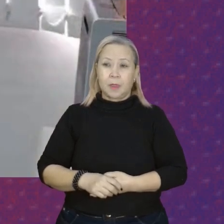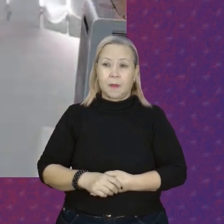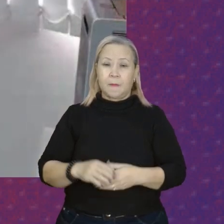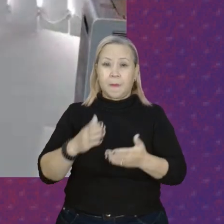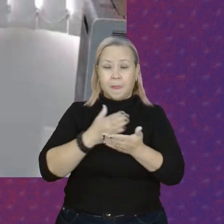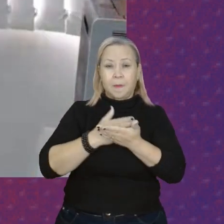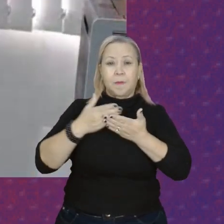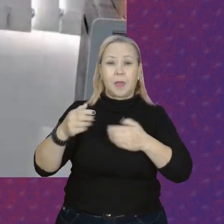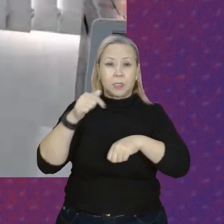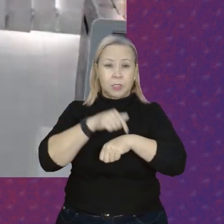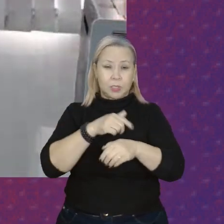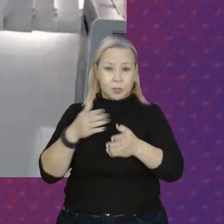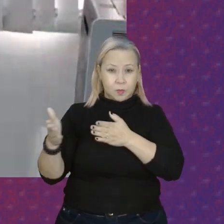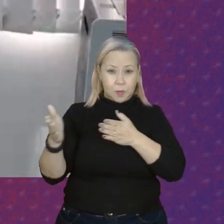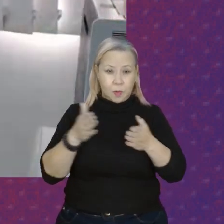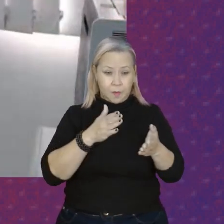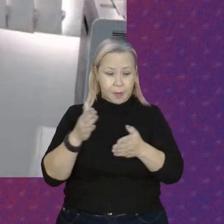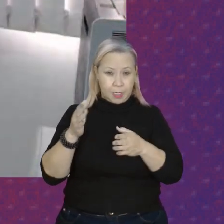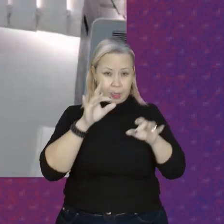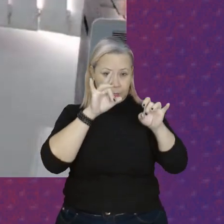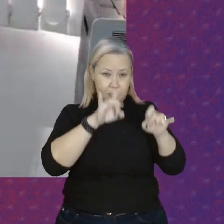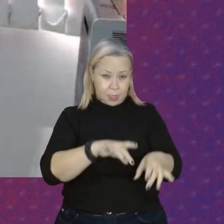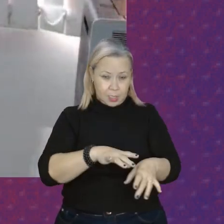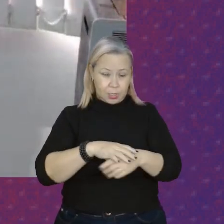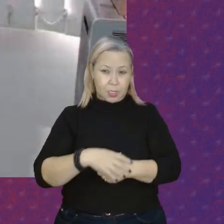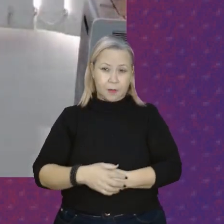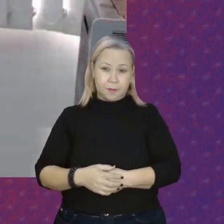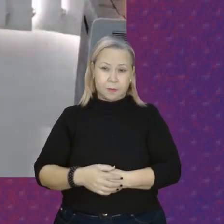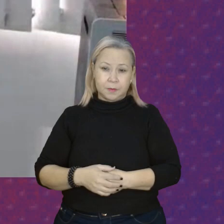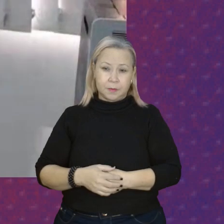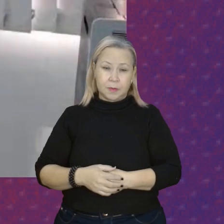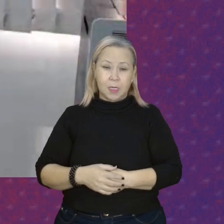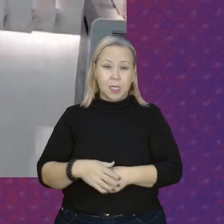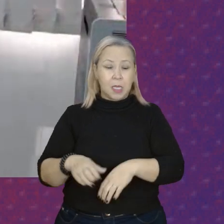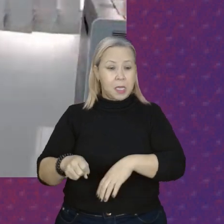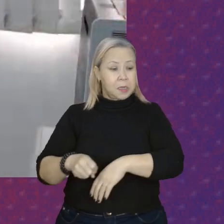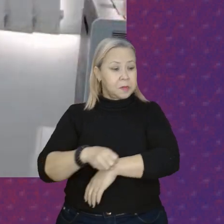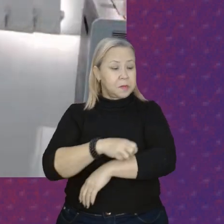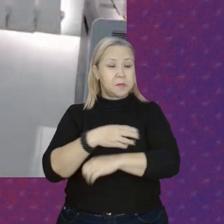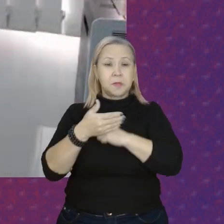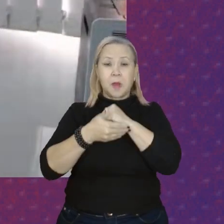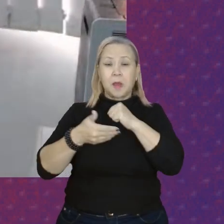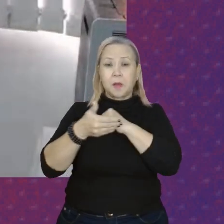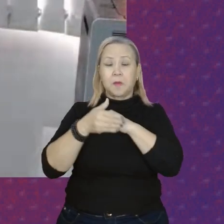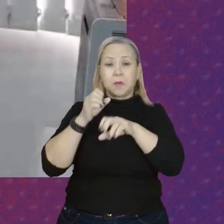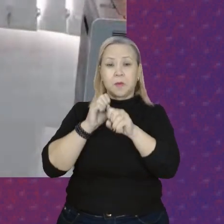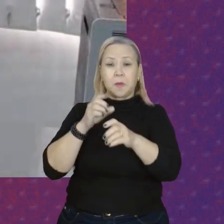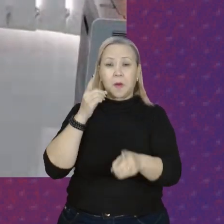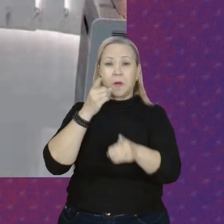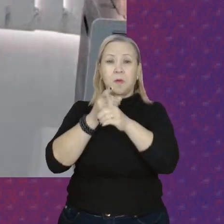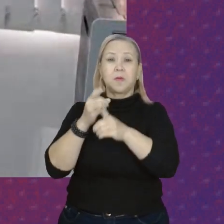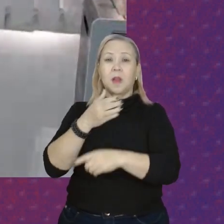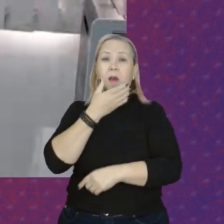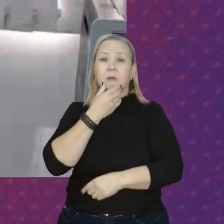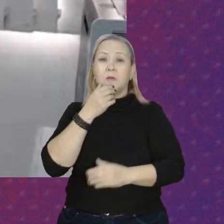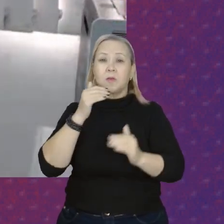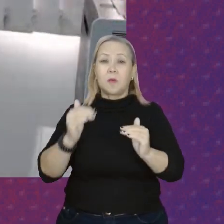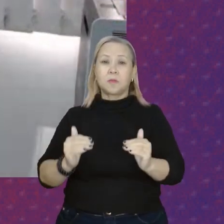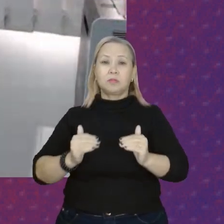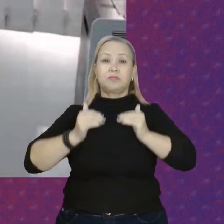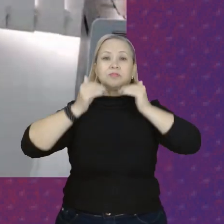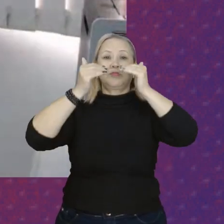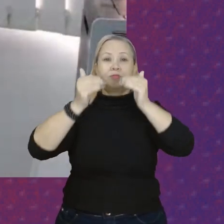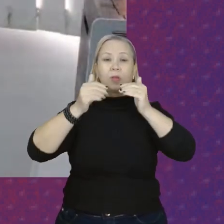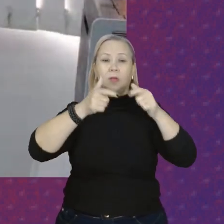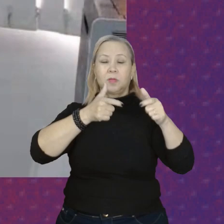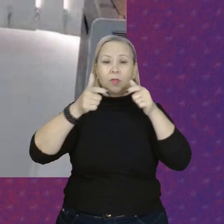do momento em que deixamos os anos iniciais, vamos encontrar os homens cada vez mais assumindo os